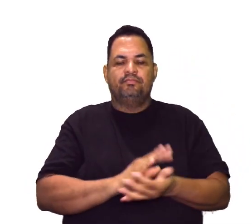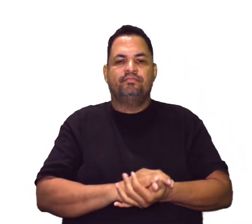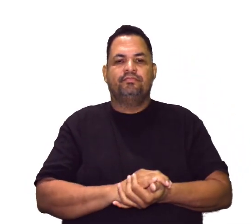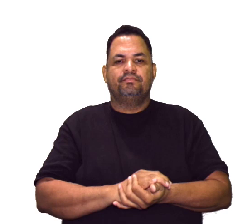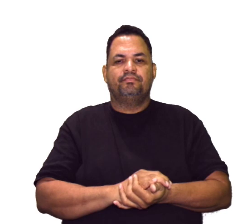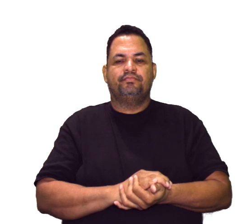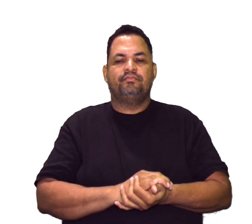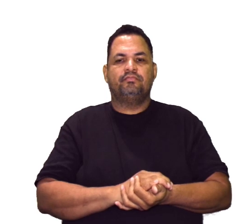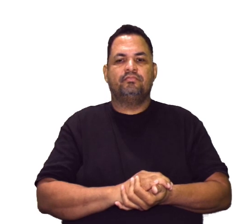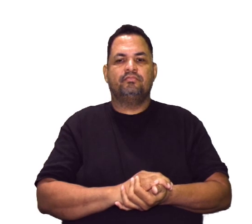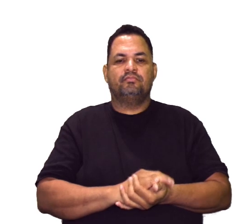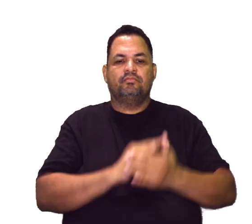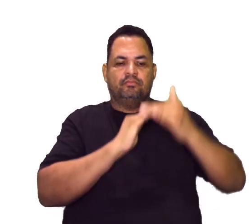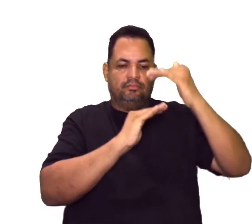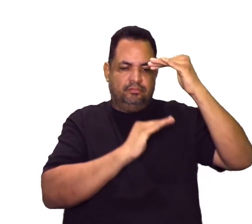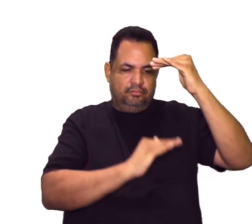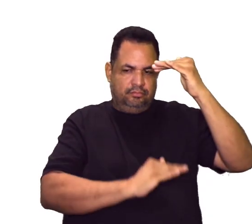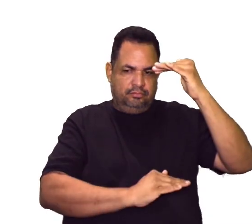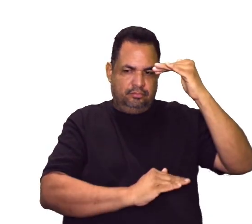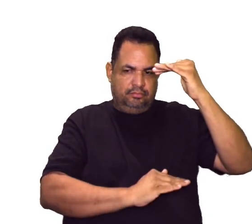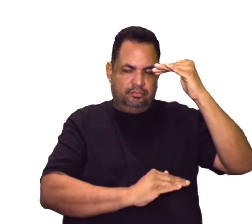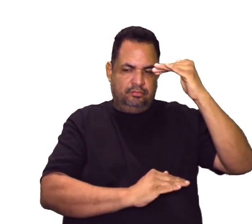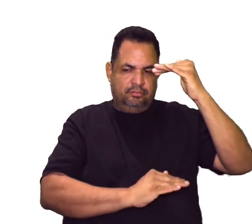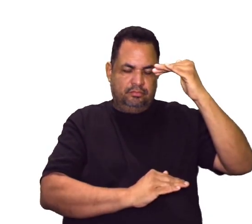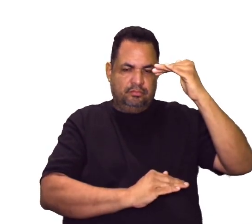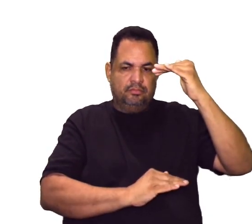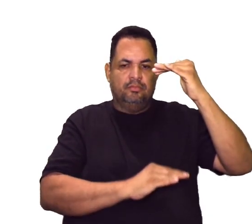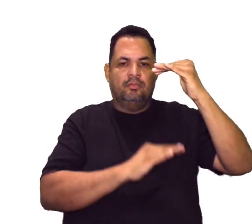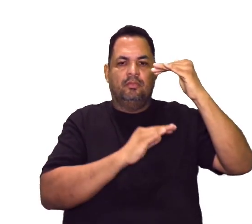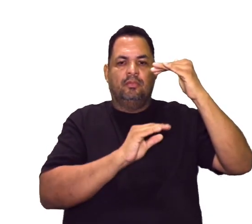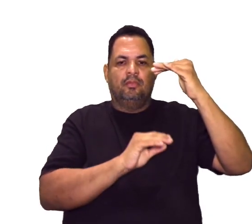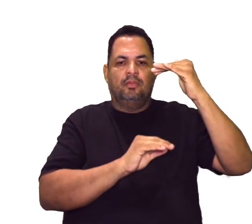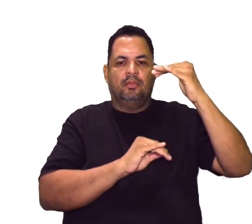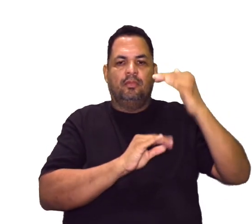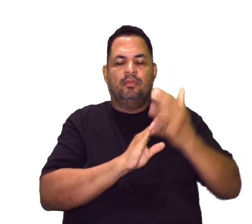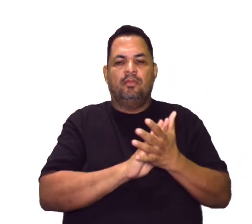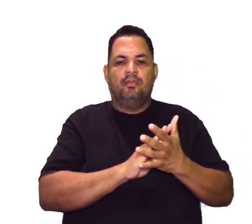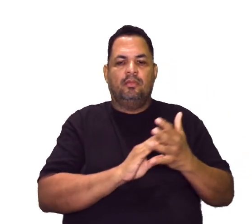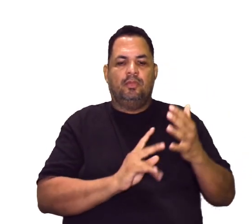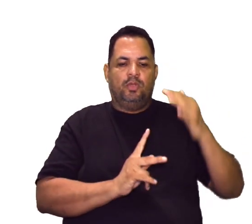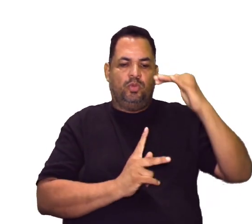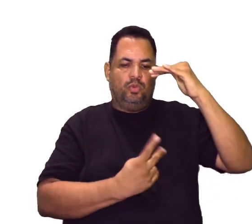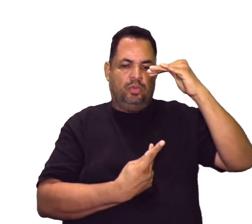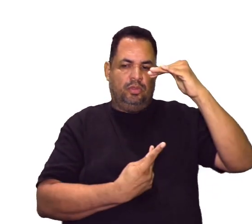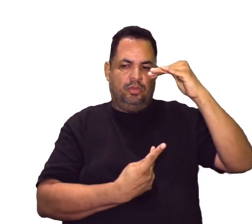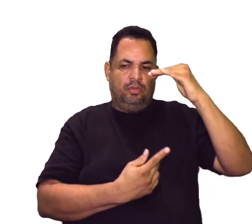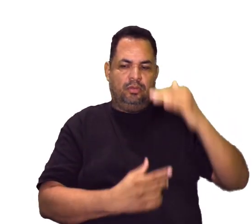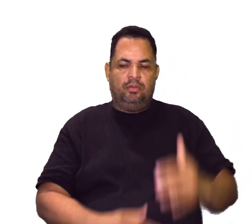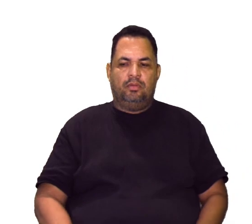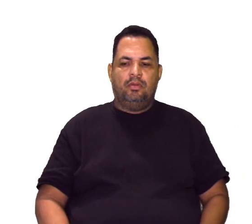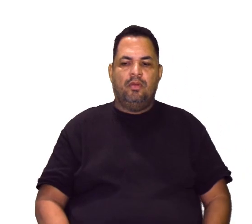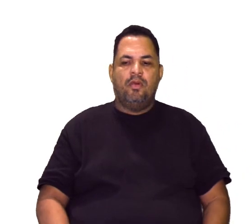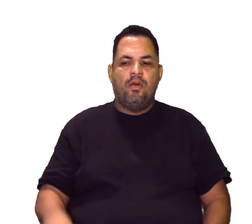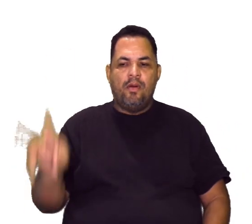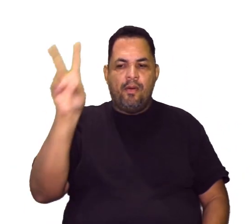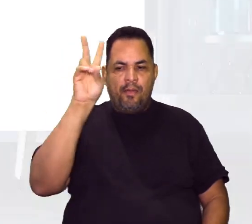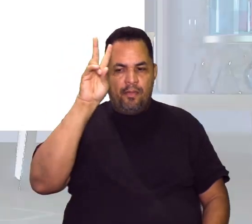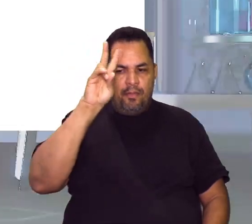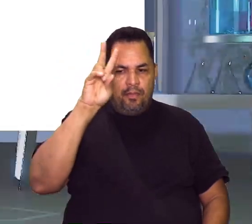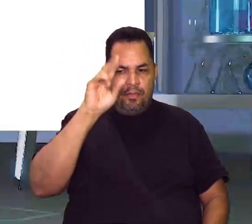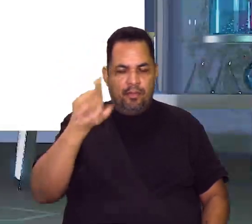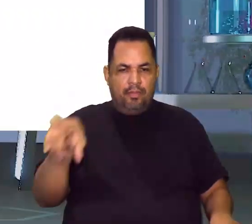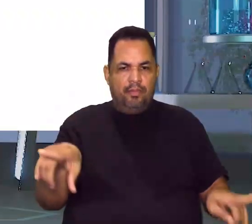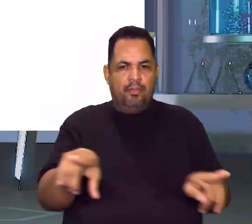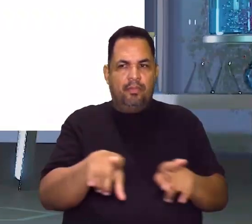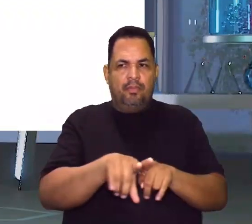eletronegativo. E já o menos eletronegativo é o hidrogênio. Lembrando ainda, meus